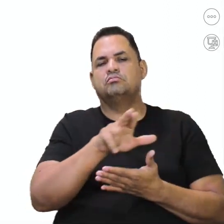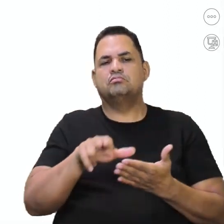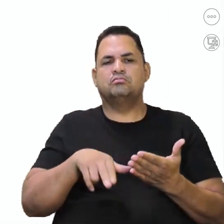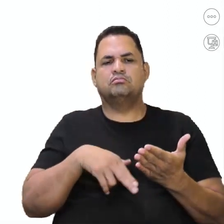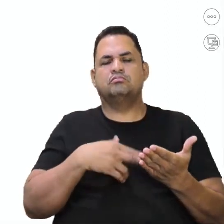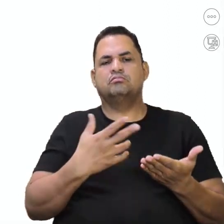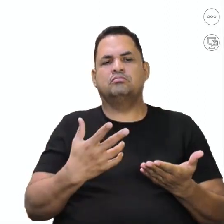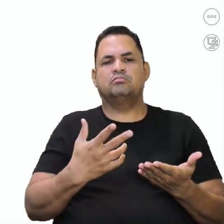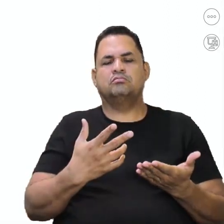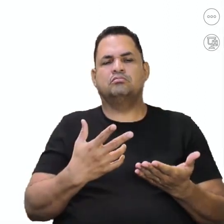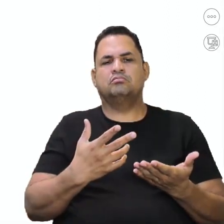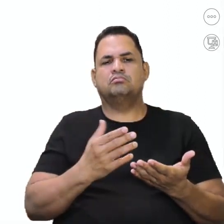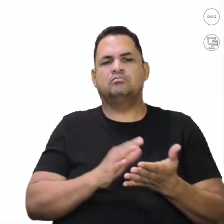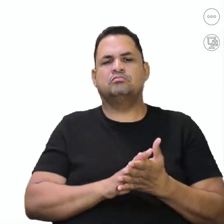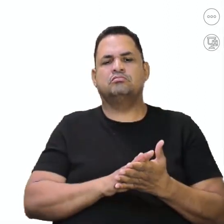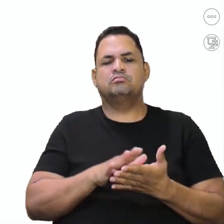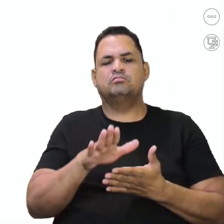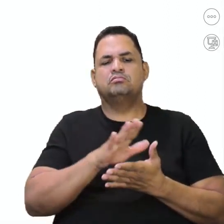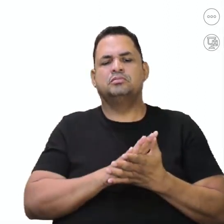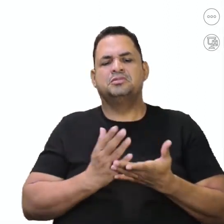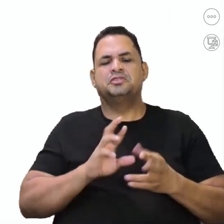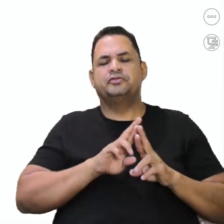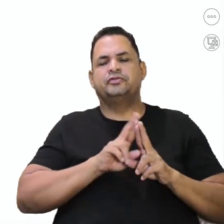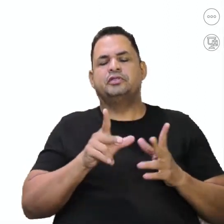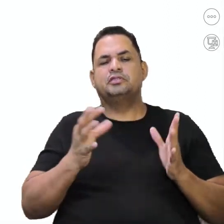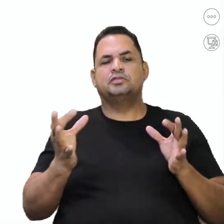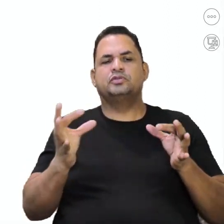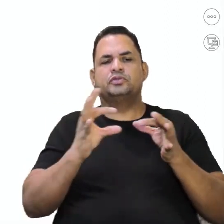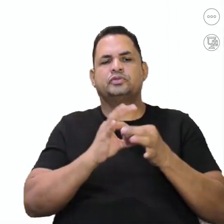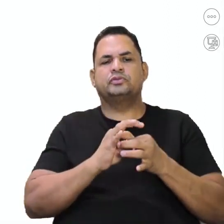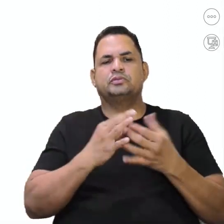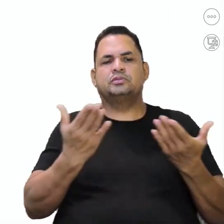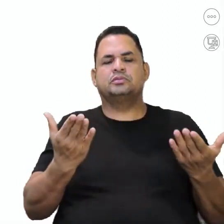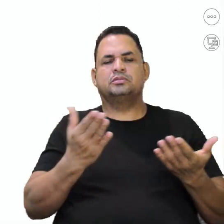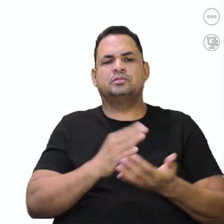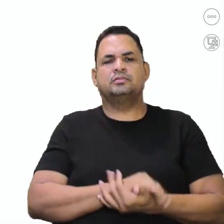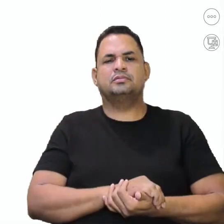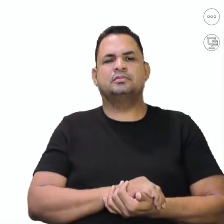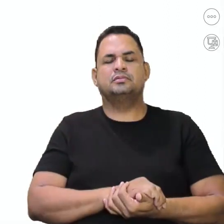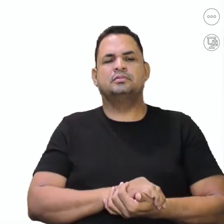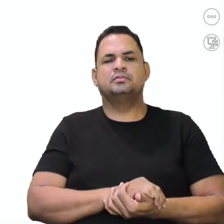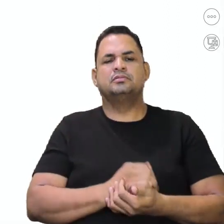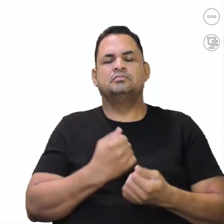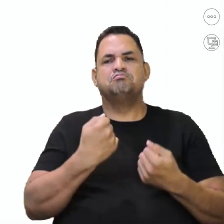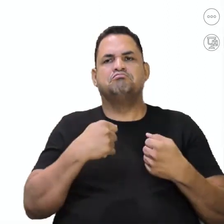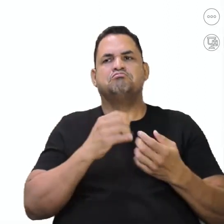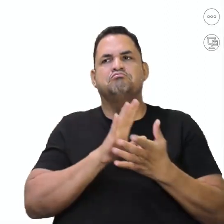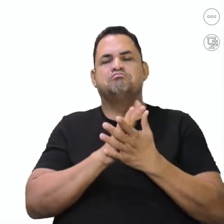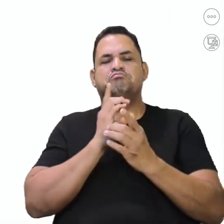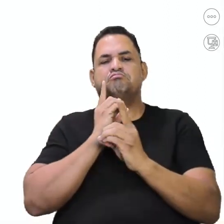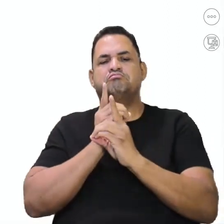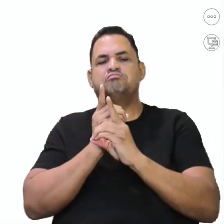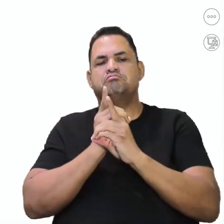variedade grande, ampla de contextos. Olha só, os contextos de uma interview. Você pode se deparar com uma interview